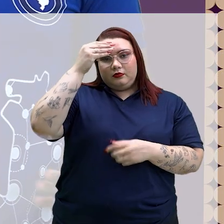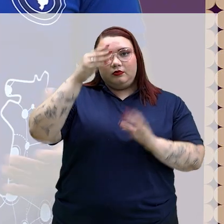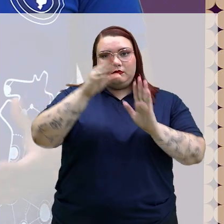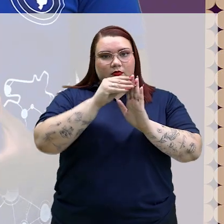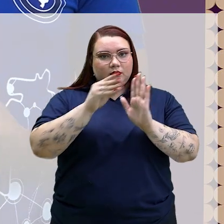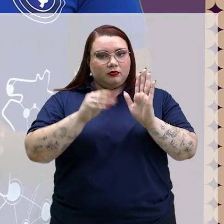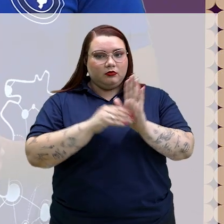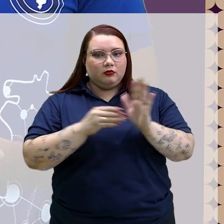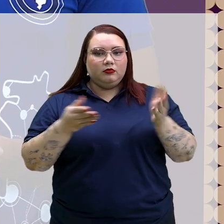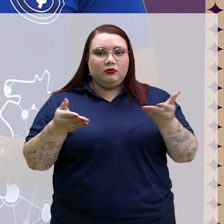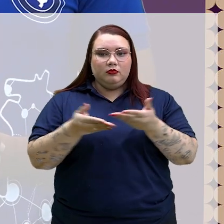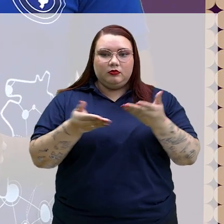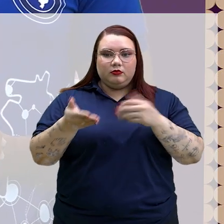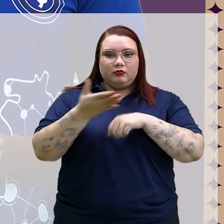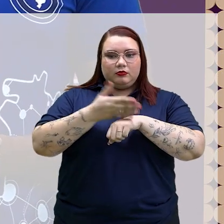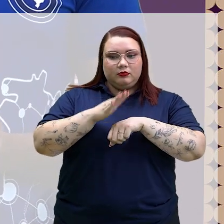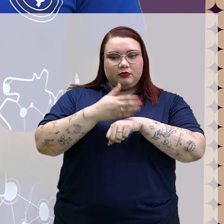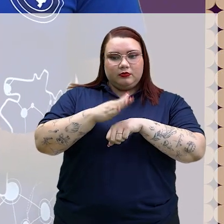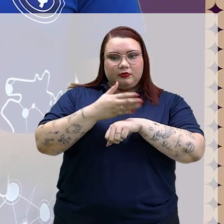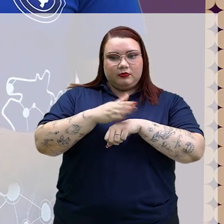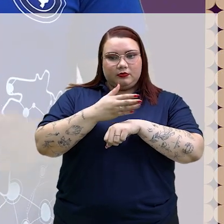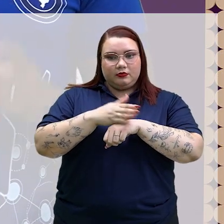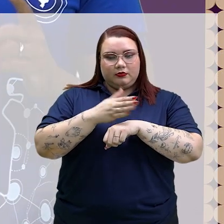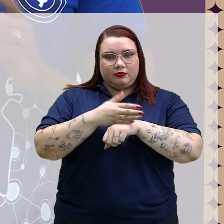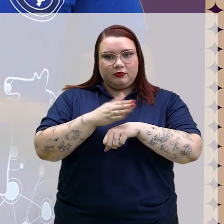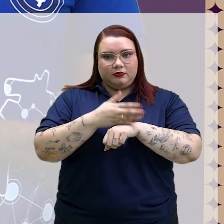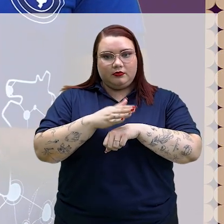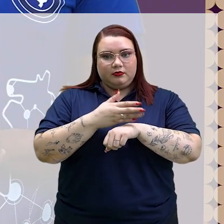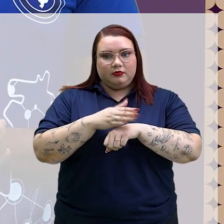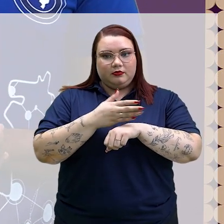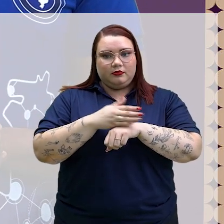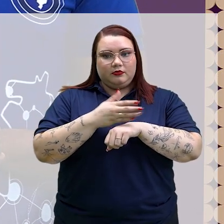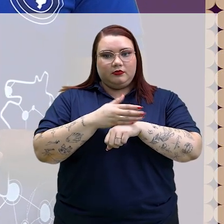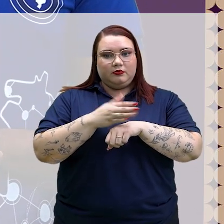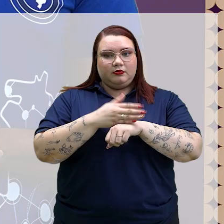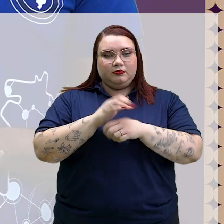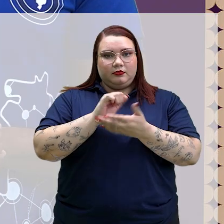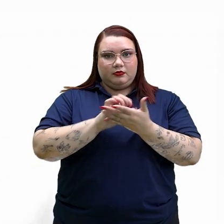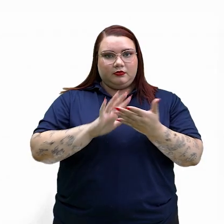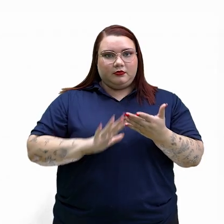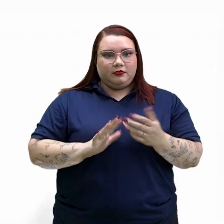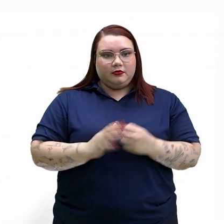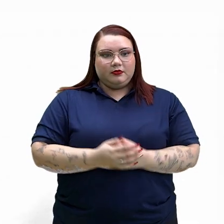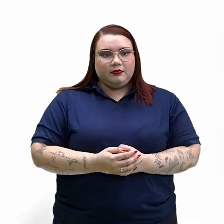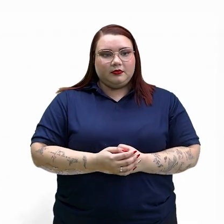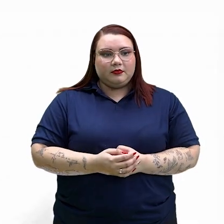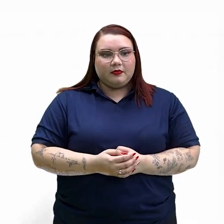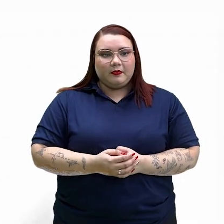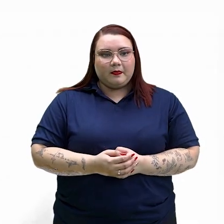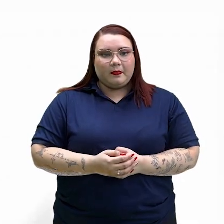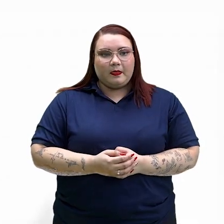esse conteúdo, vamos à TV para fazer alguns exemplos.